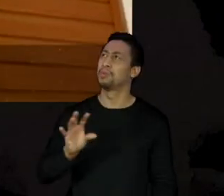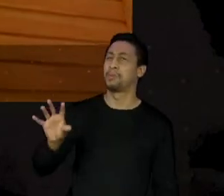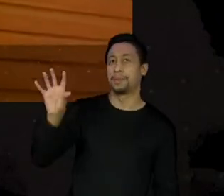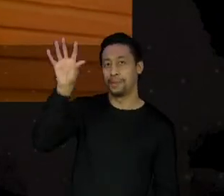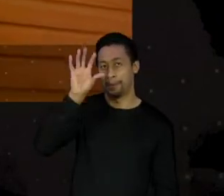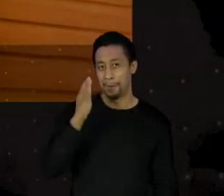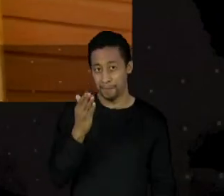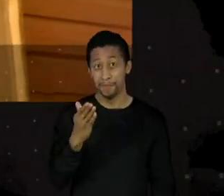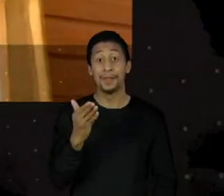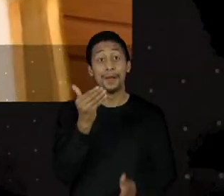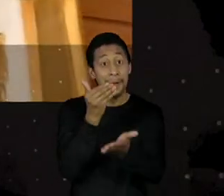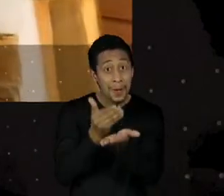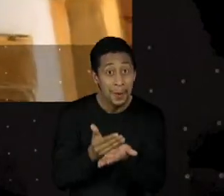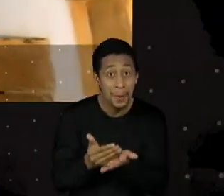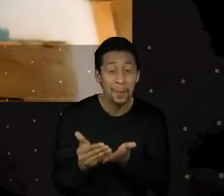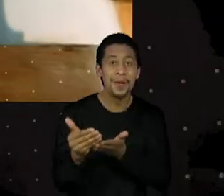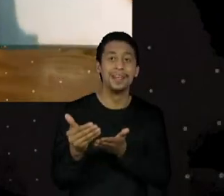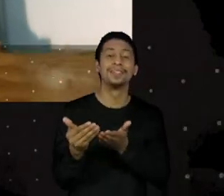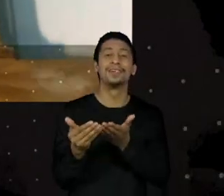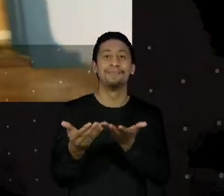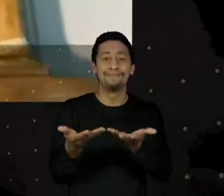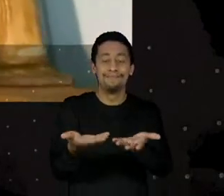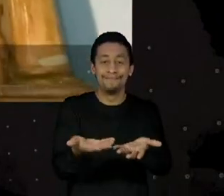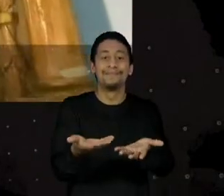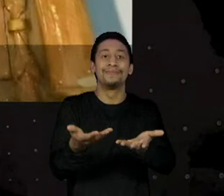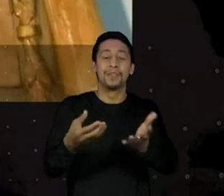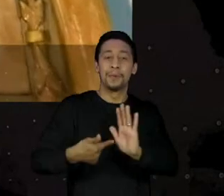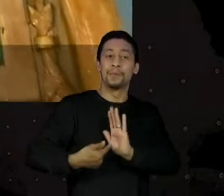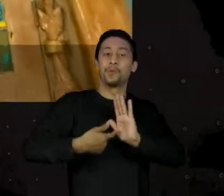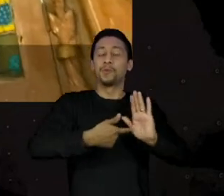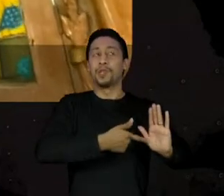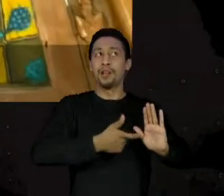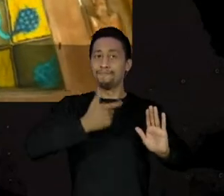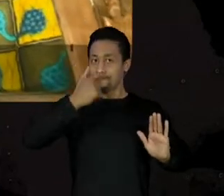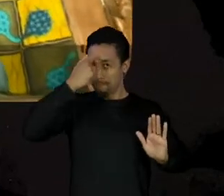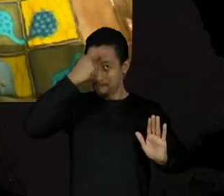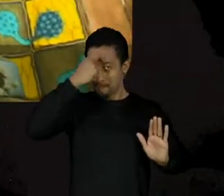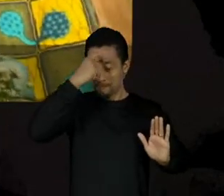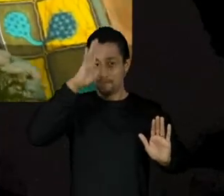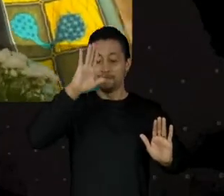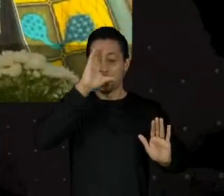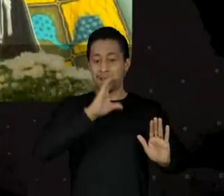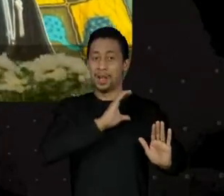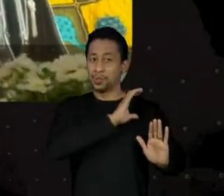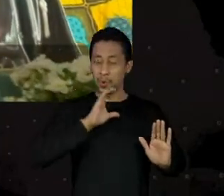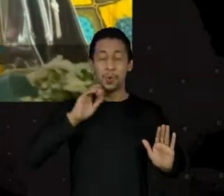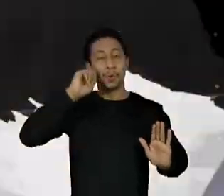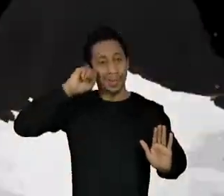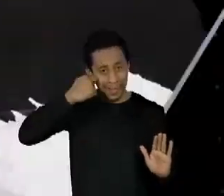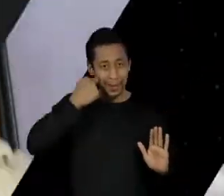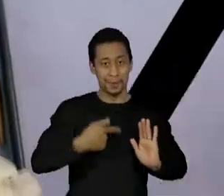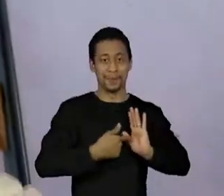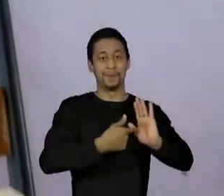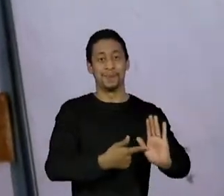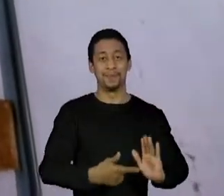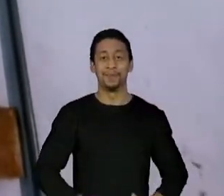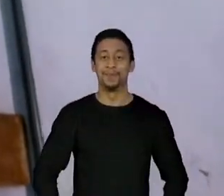aqui que eles começam a formar a sua consciência enquanto católicos negros.